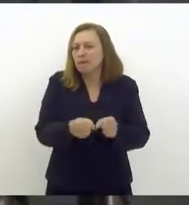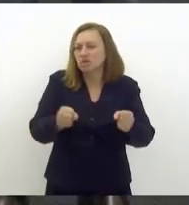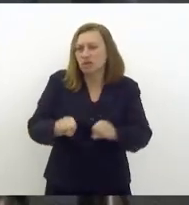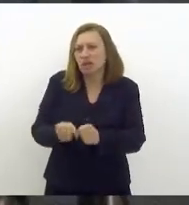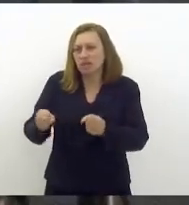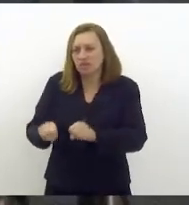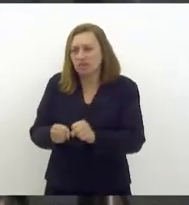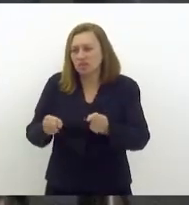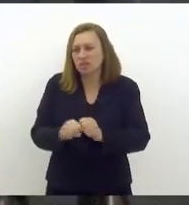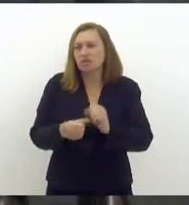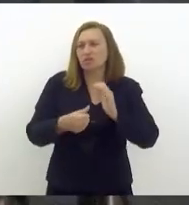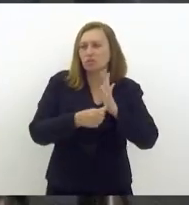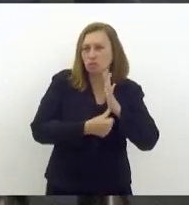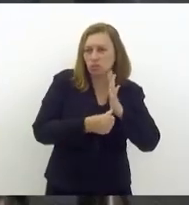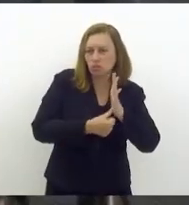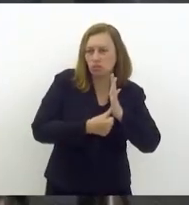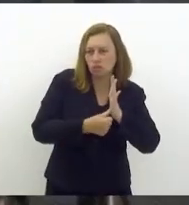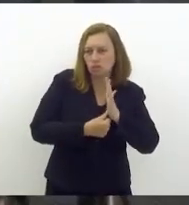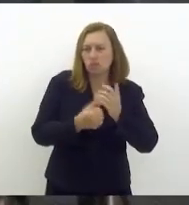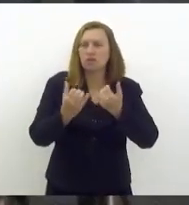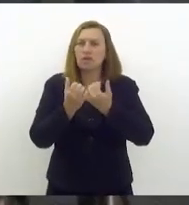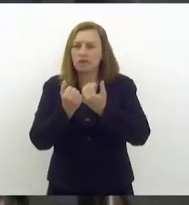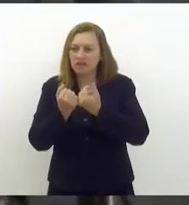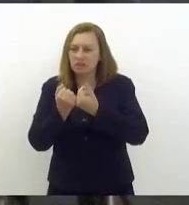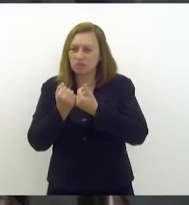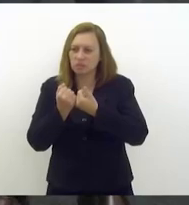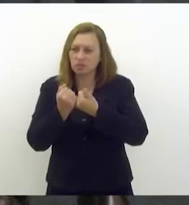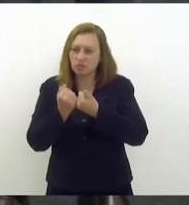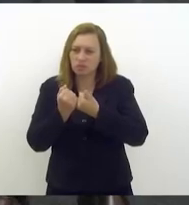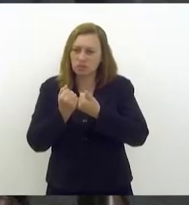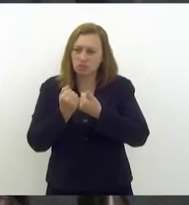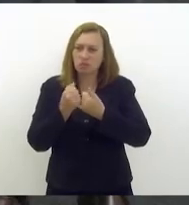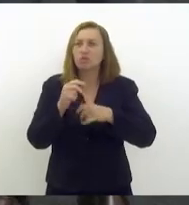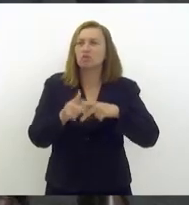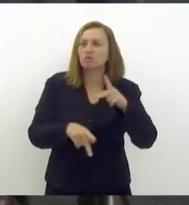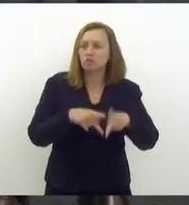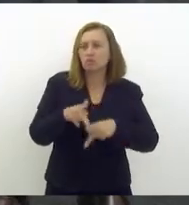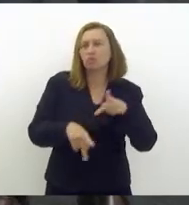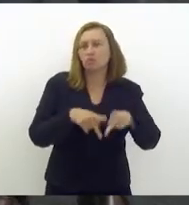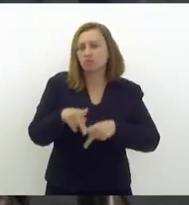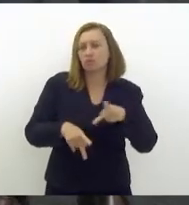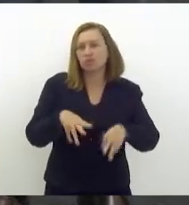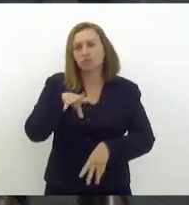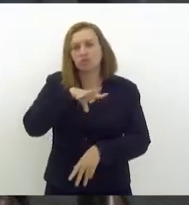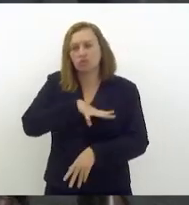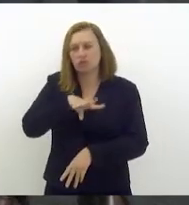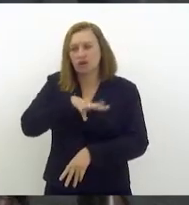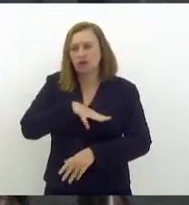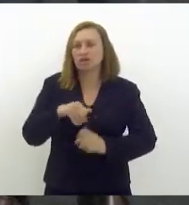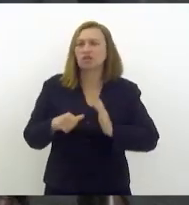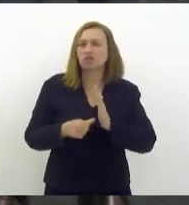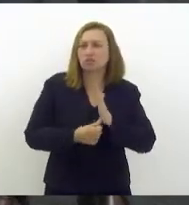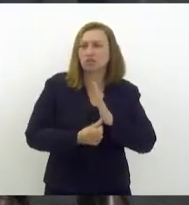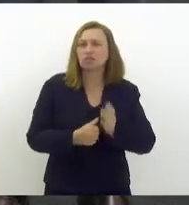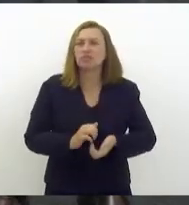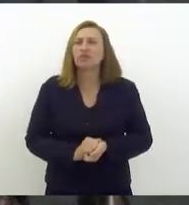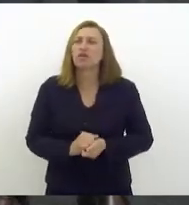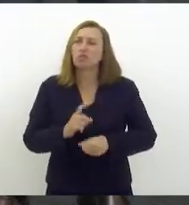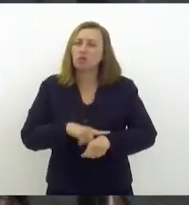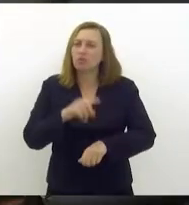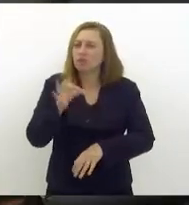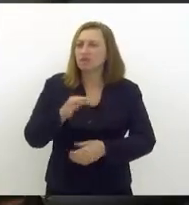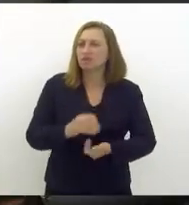brasileiro a declaração pública do governador Cláudio Castro que chegou em momento